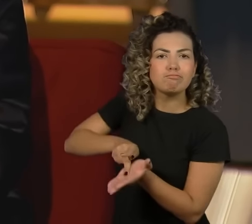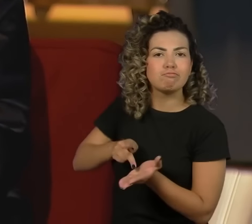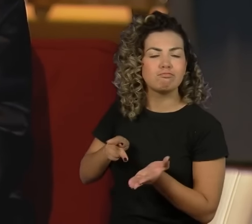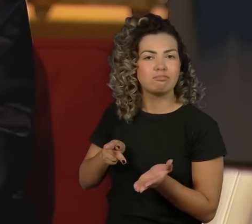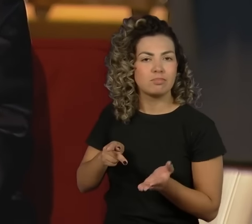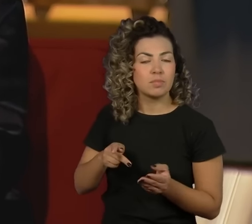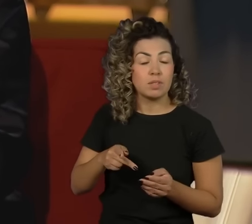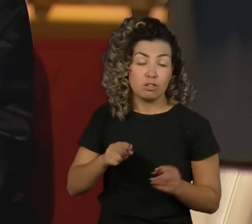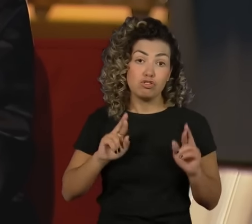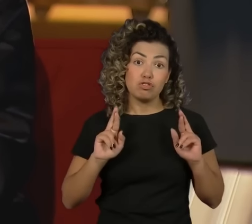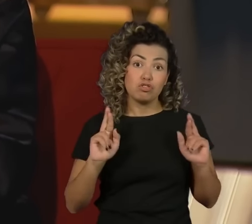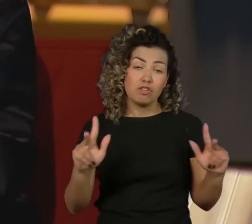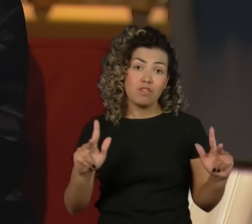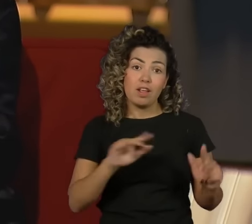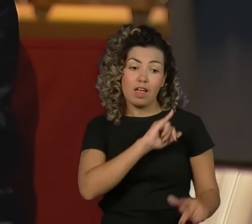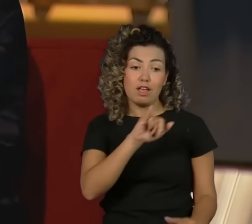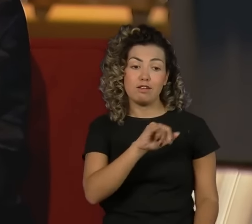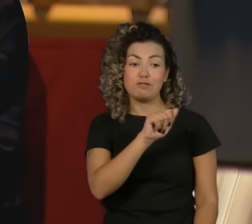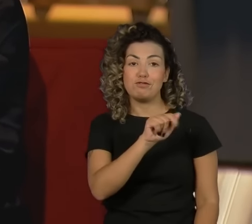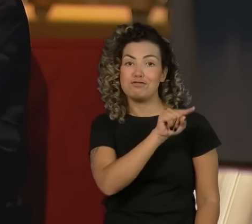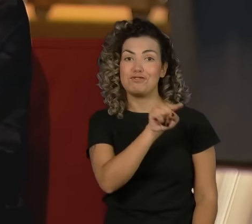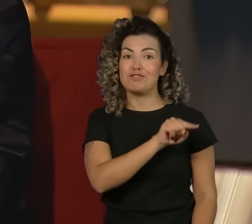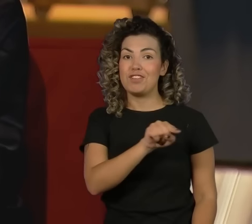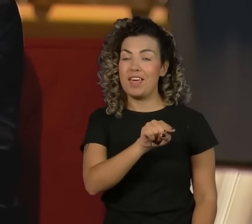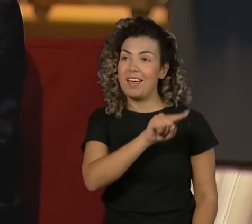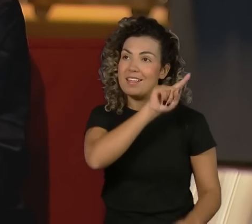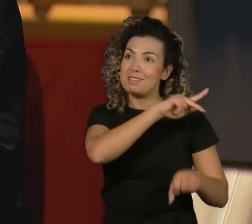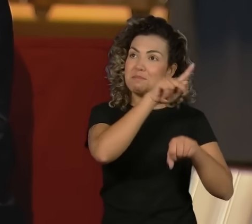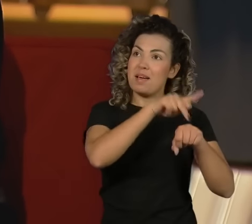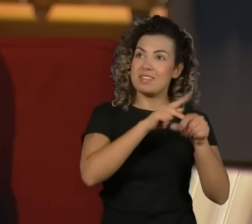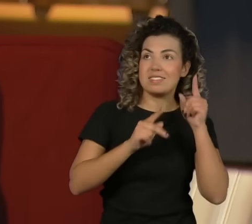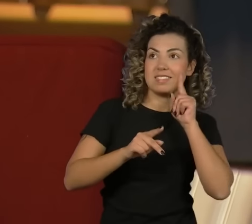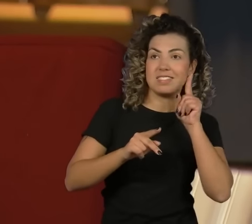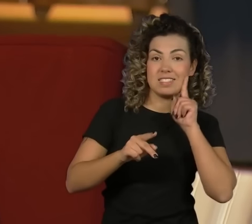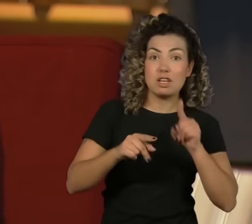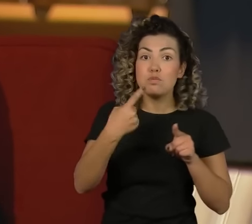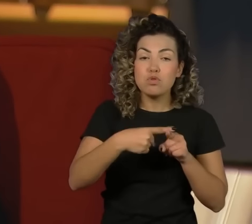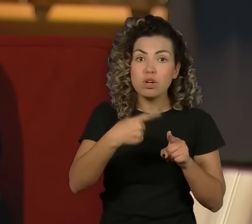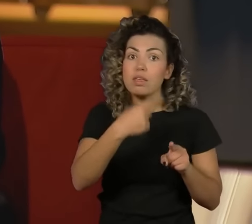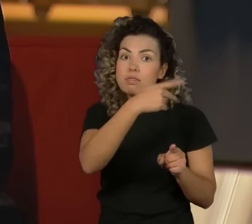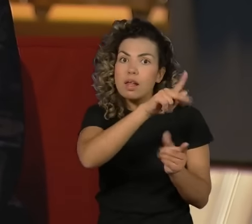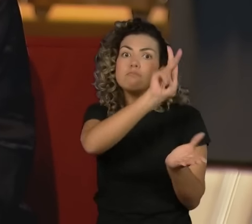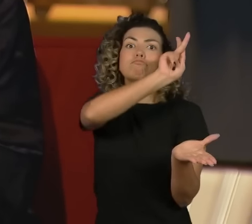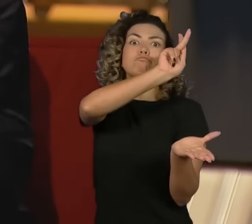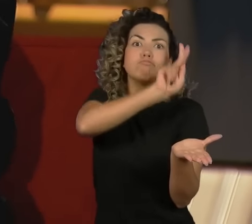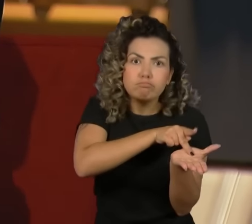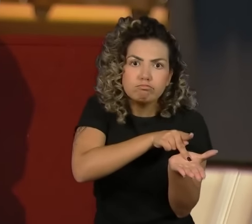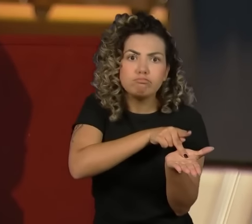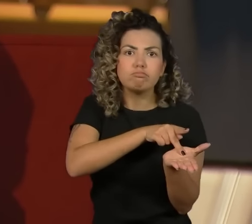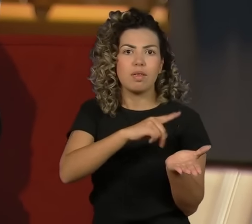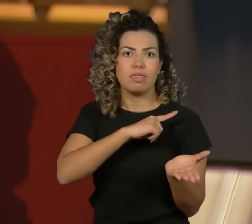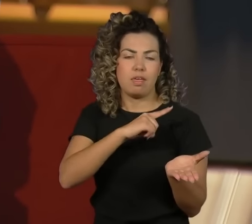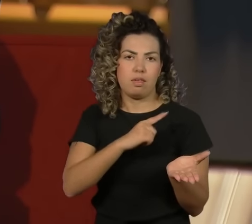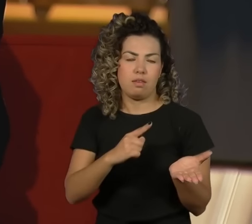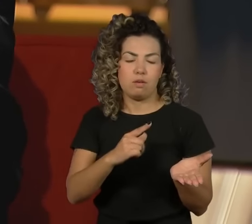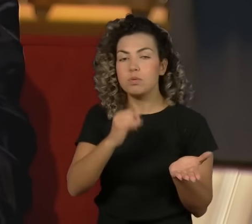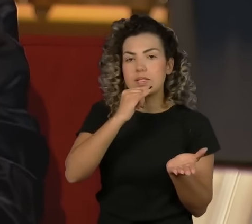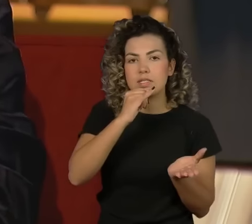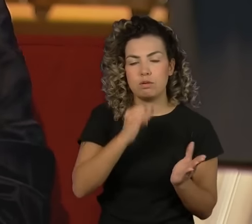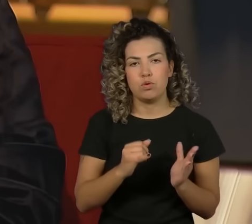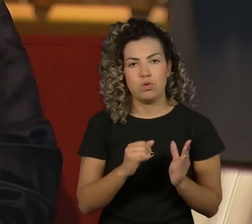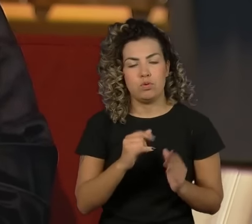música americana, o jazz americano, ele tem uma realidade, ele se realiza, né? As escolas